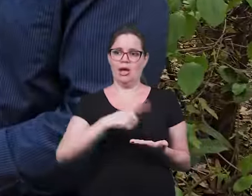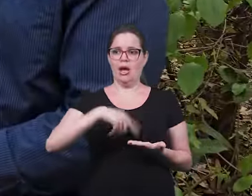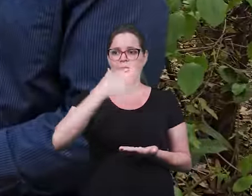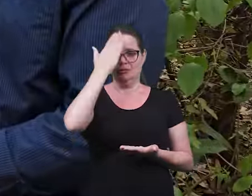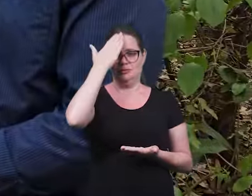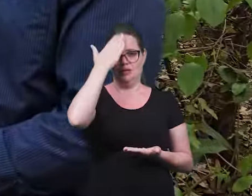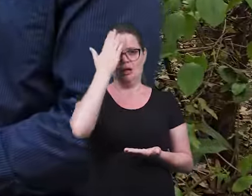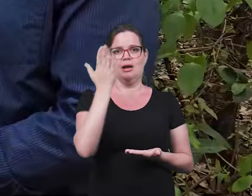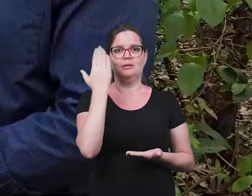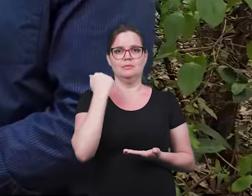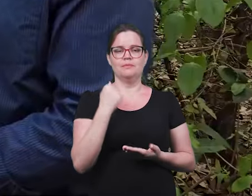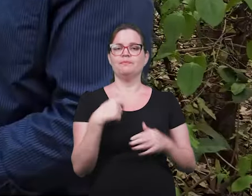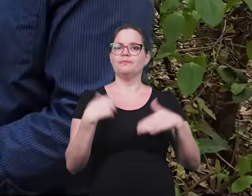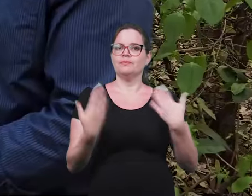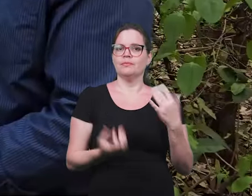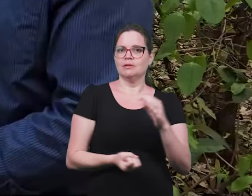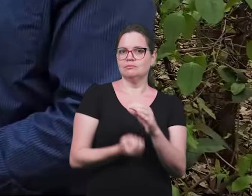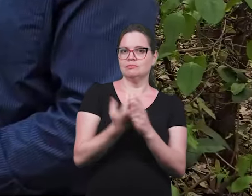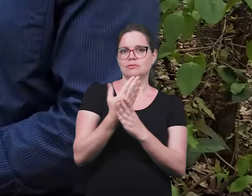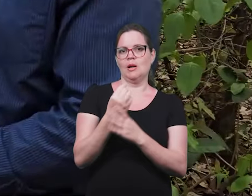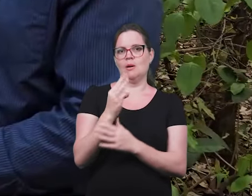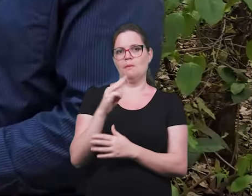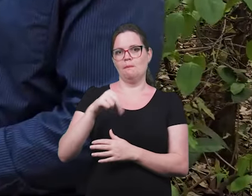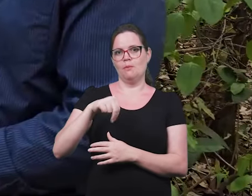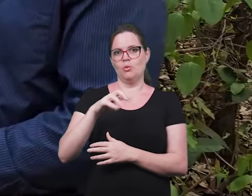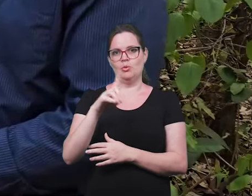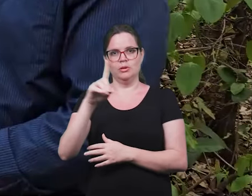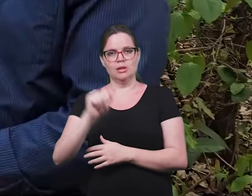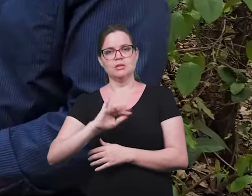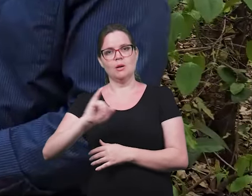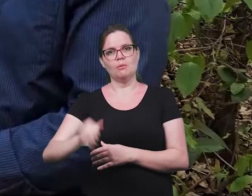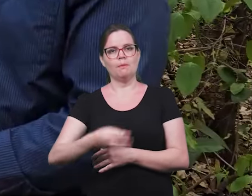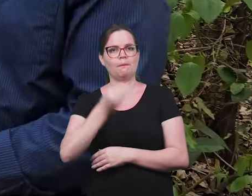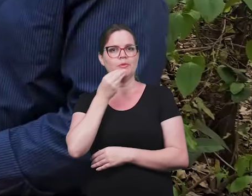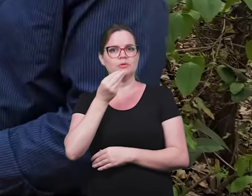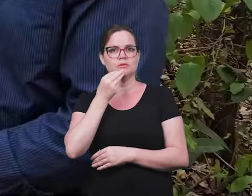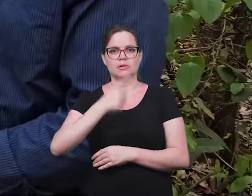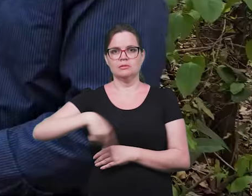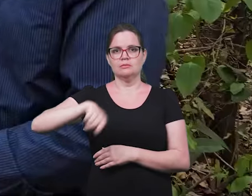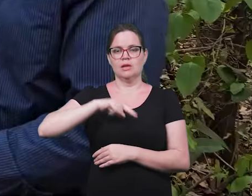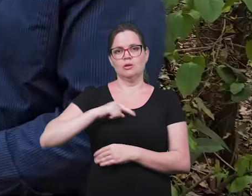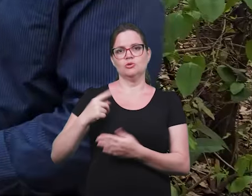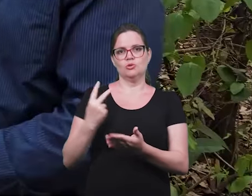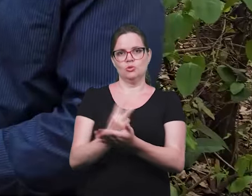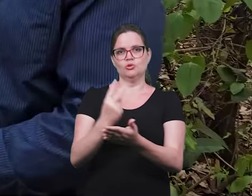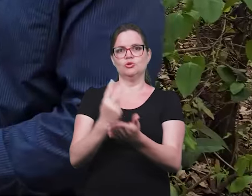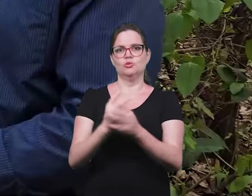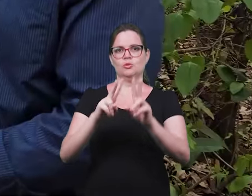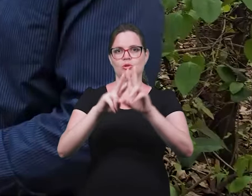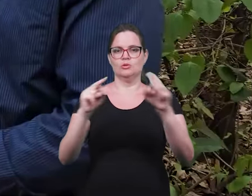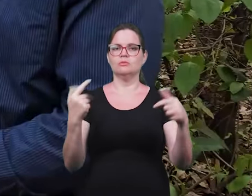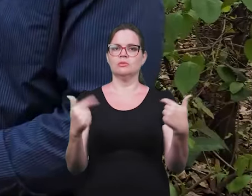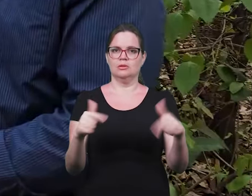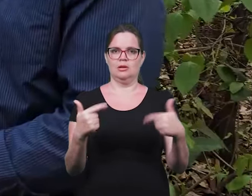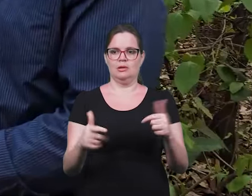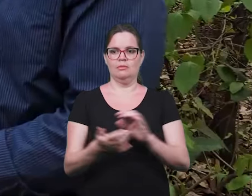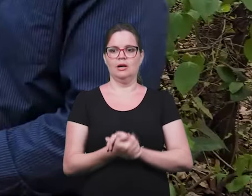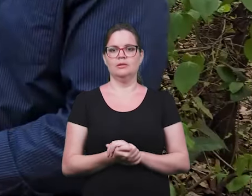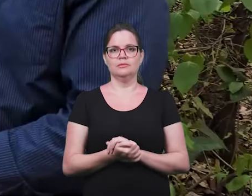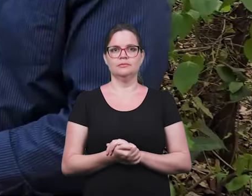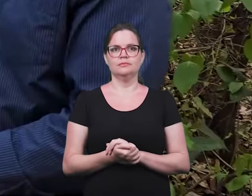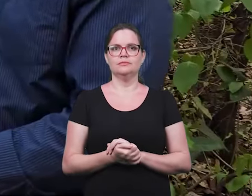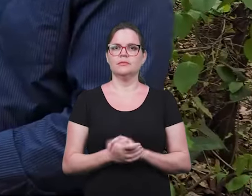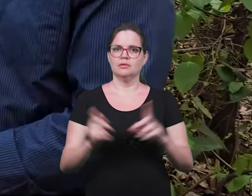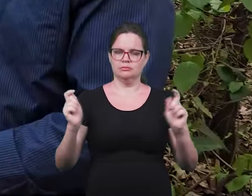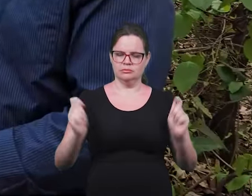Então, a produção de mudas, ela é uma oportunidade que a gente tem de dar continuidade a esse trabalho, porque ela nos mostra